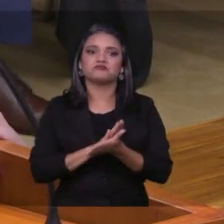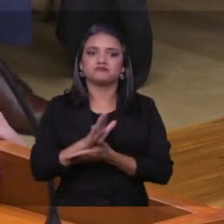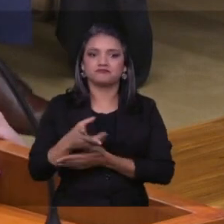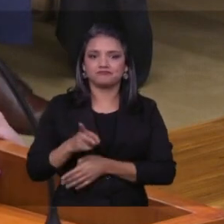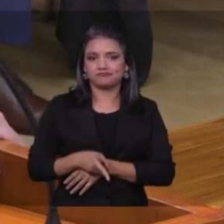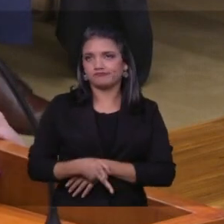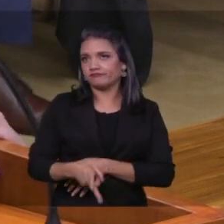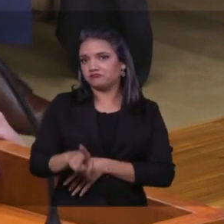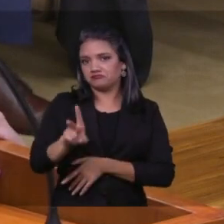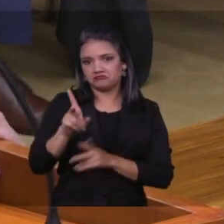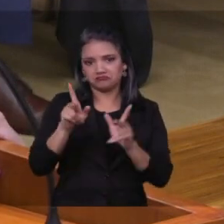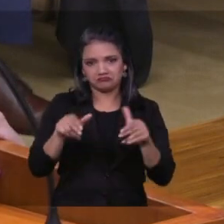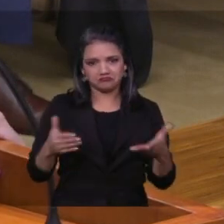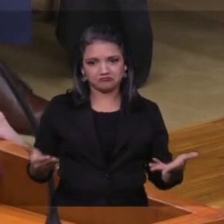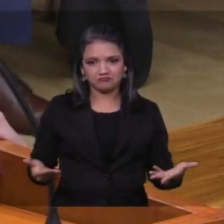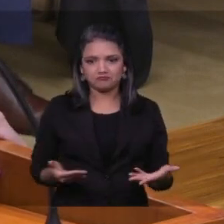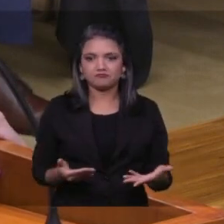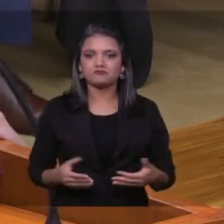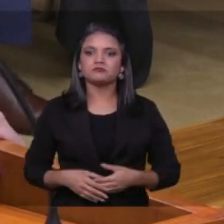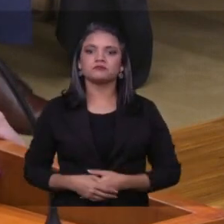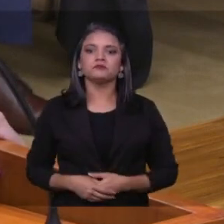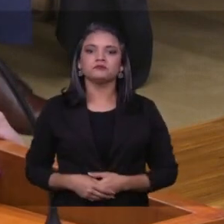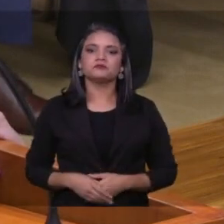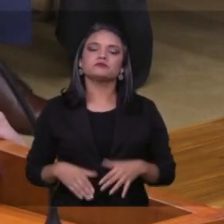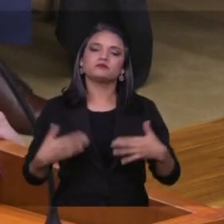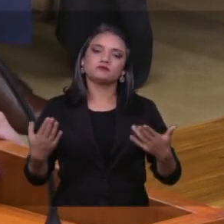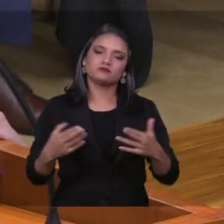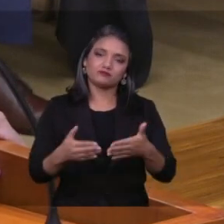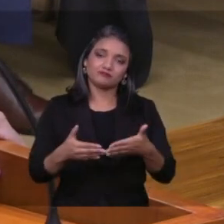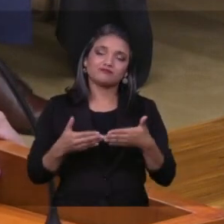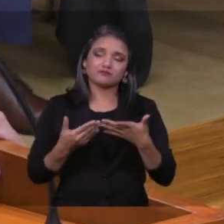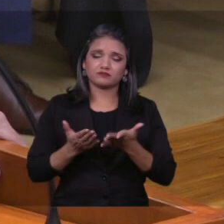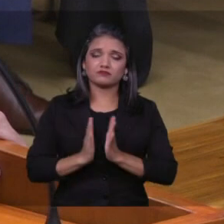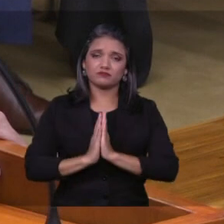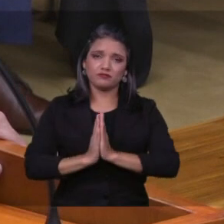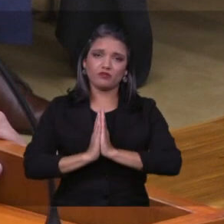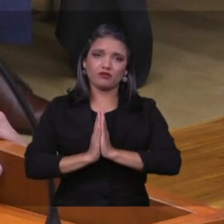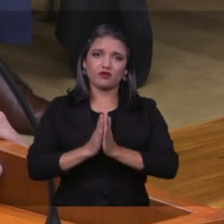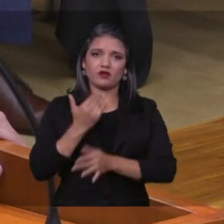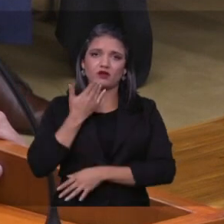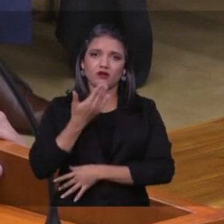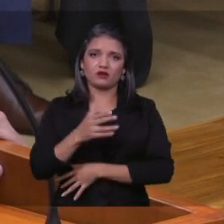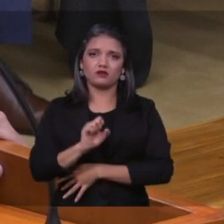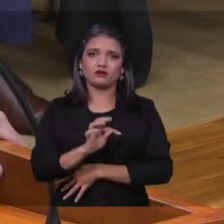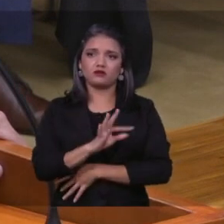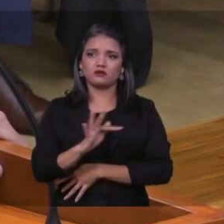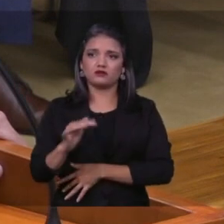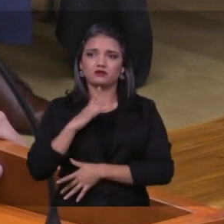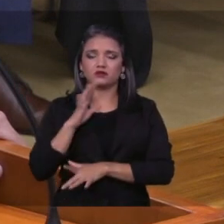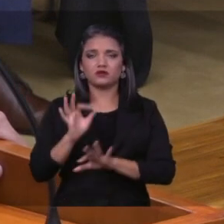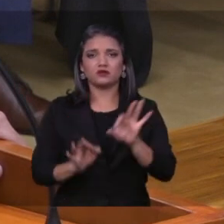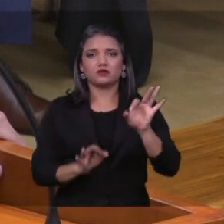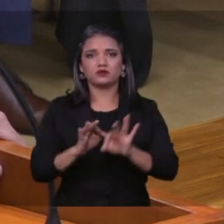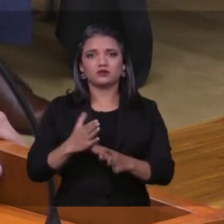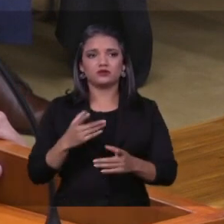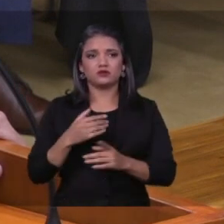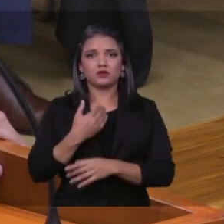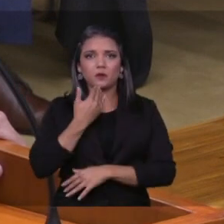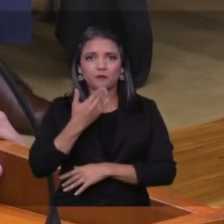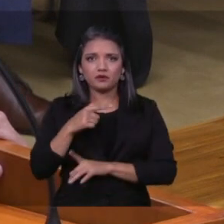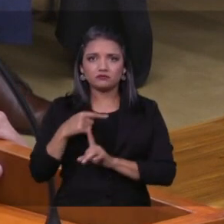mesma situação. É por esse motivo que eu suplico a essa Suprema Corte que julgue parcialmente procedente os